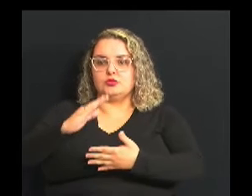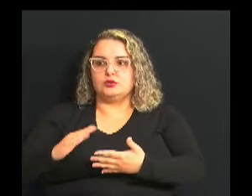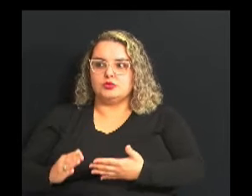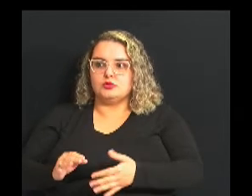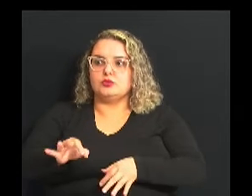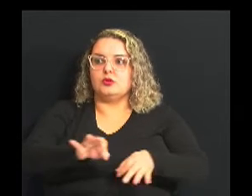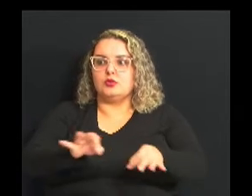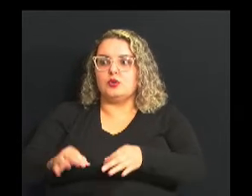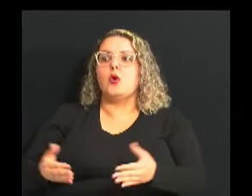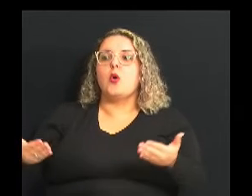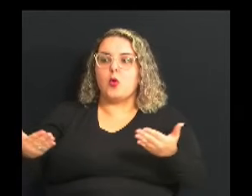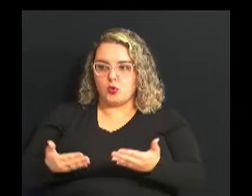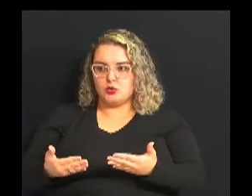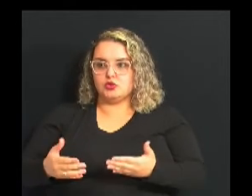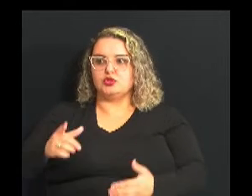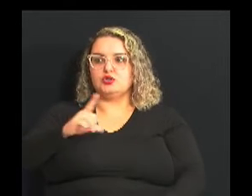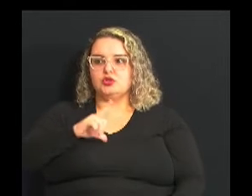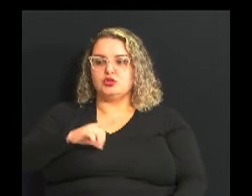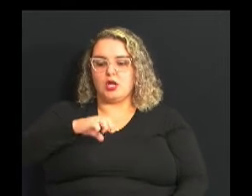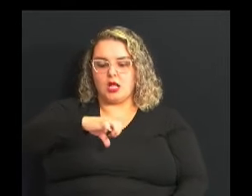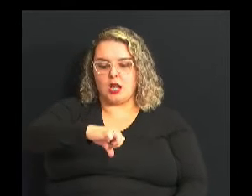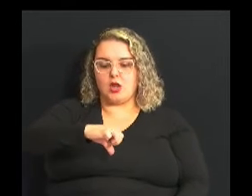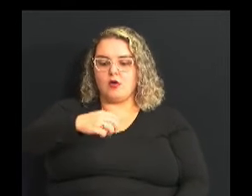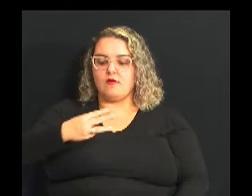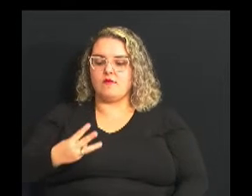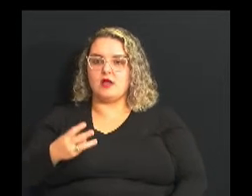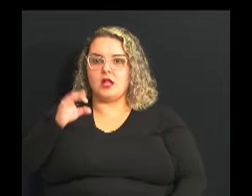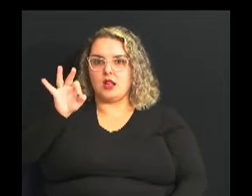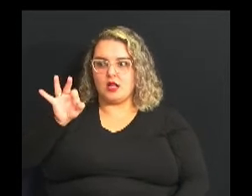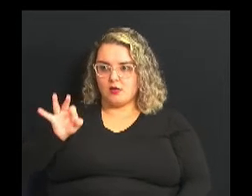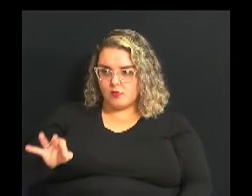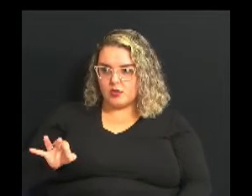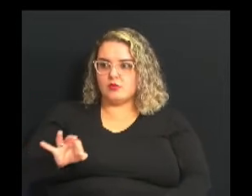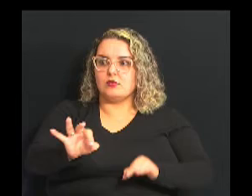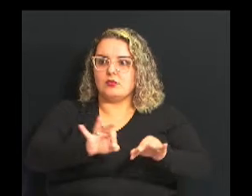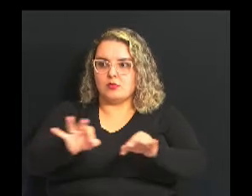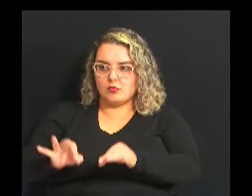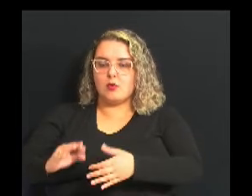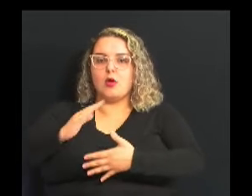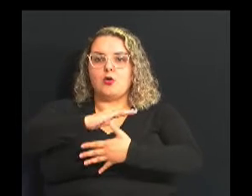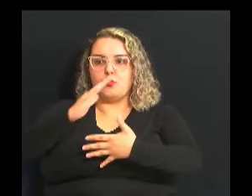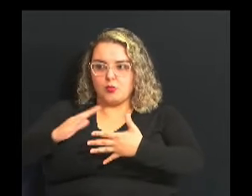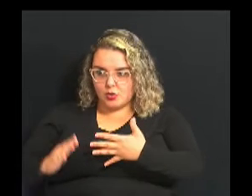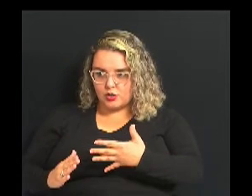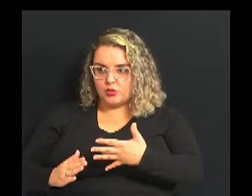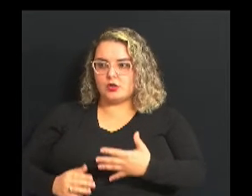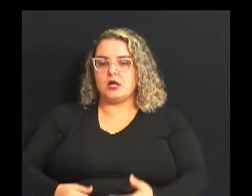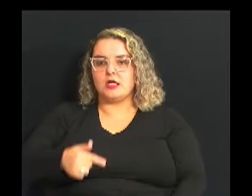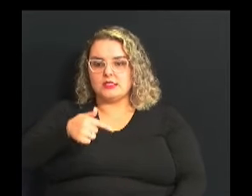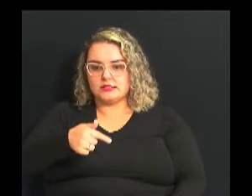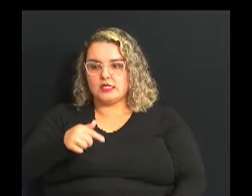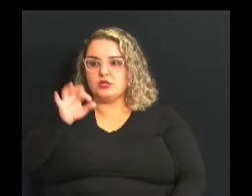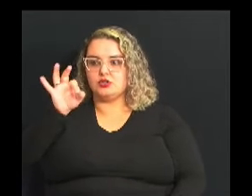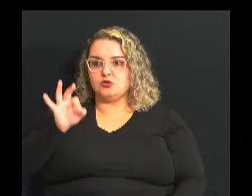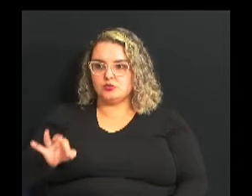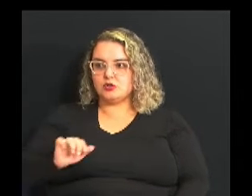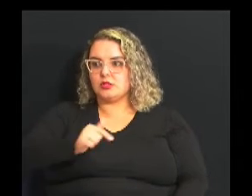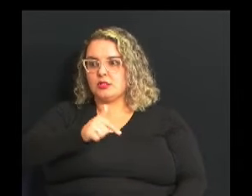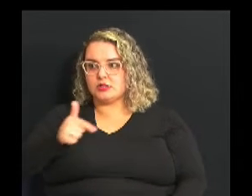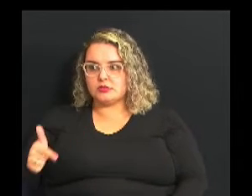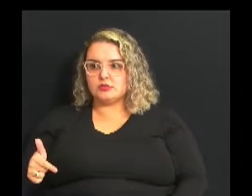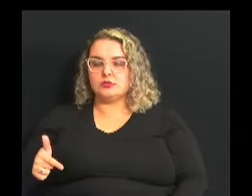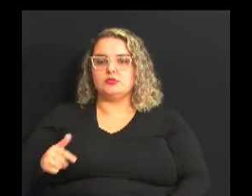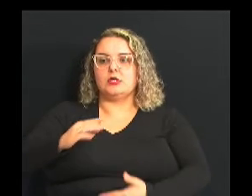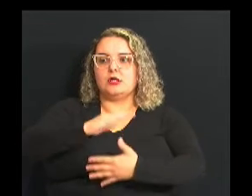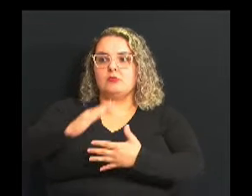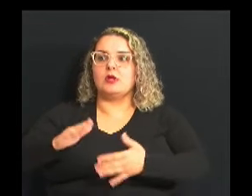e hoje nós estamos em 93% da programação com Libras. Esses 7% que estão sem Libras são justamente